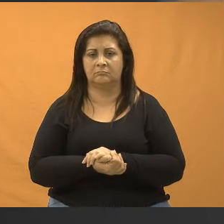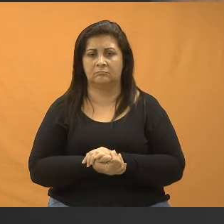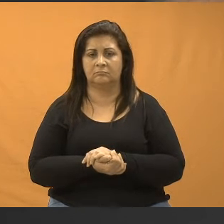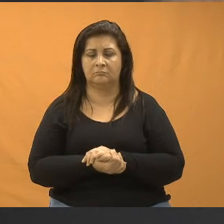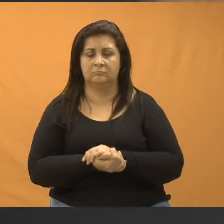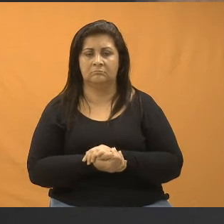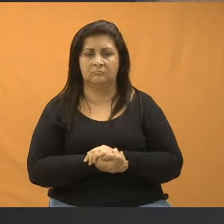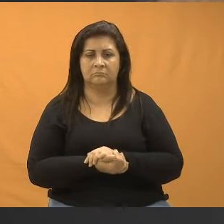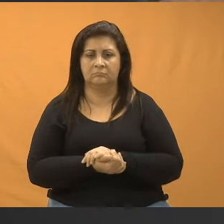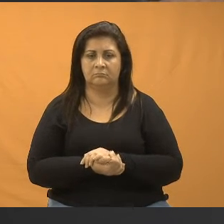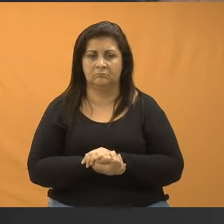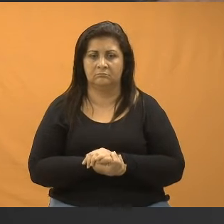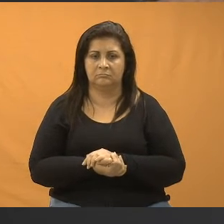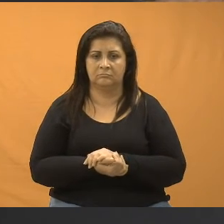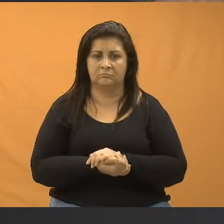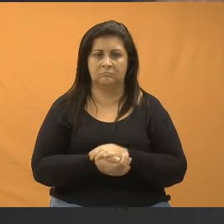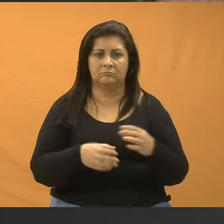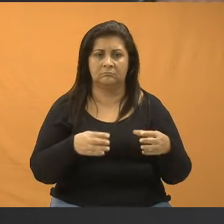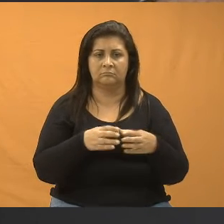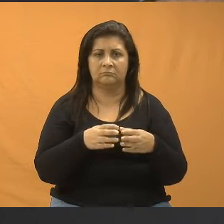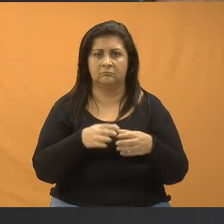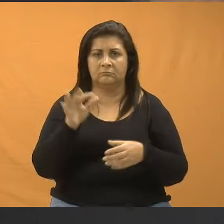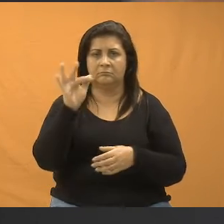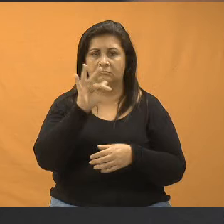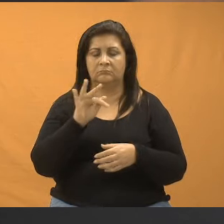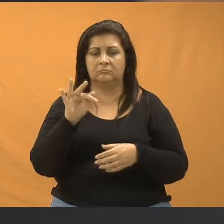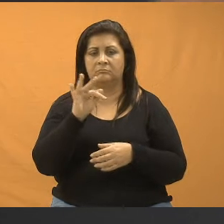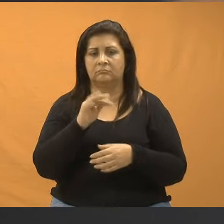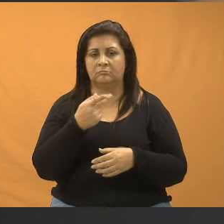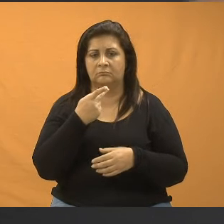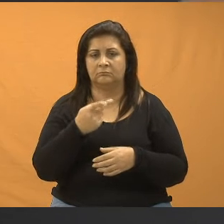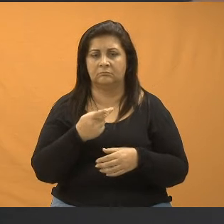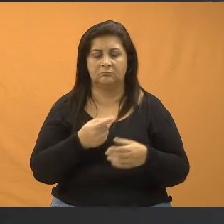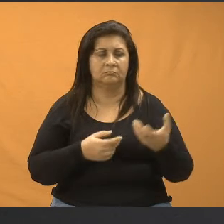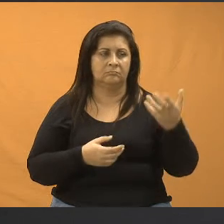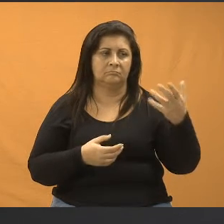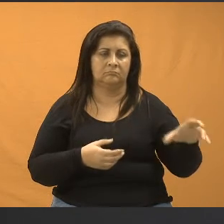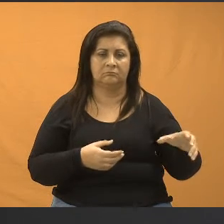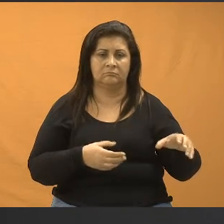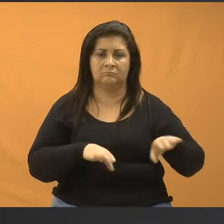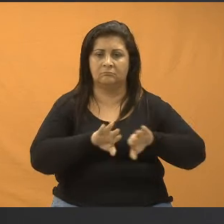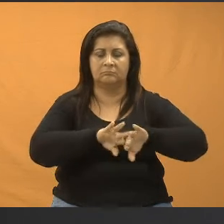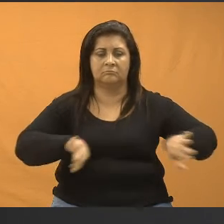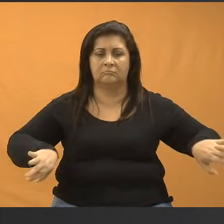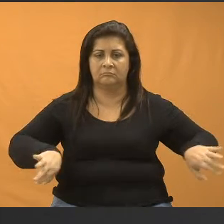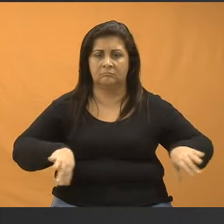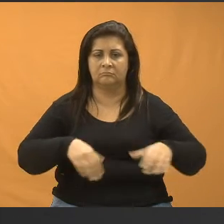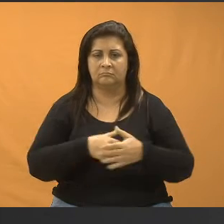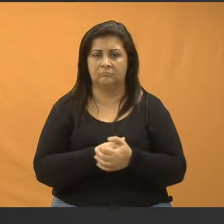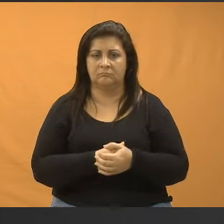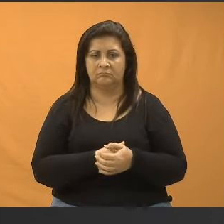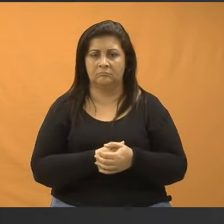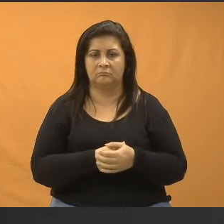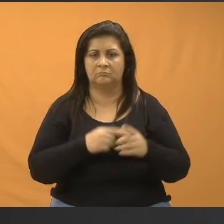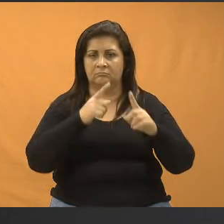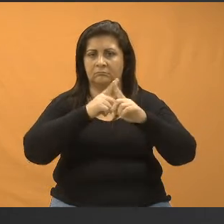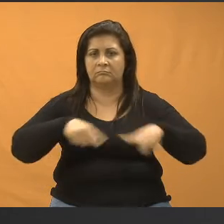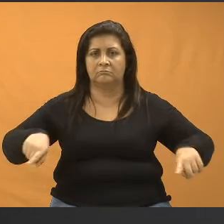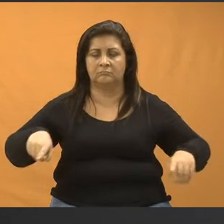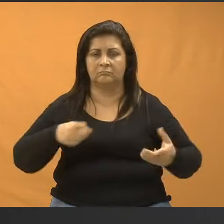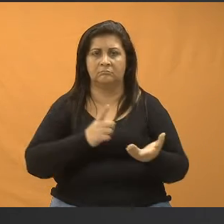Aí o pessoal da faculdade. A Irmandade então fala assim, vamos romper esse contrato. E